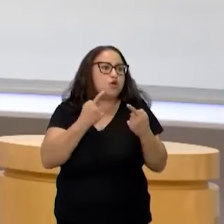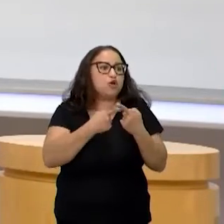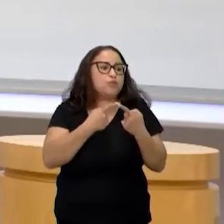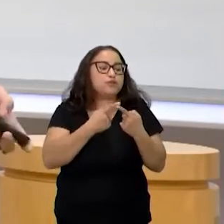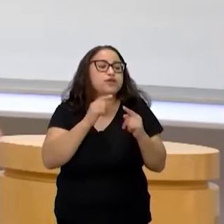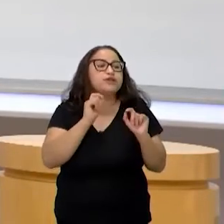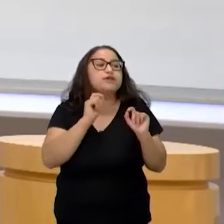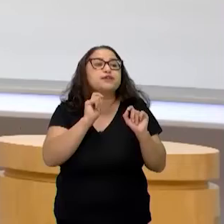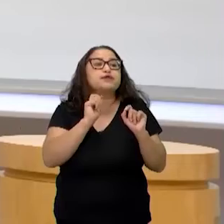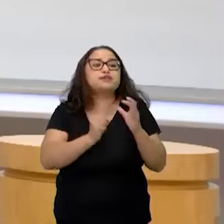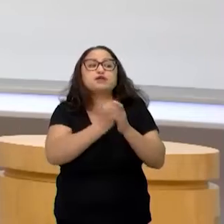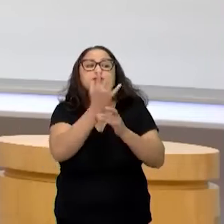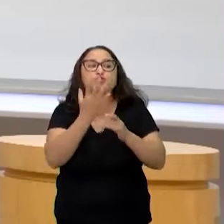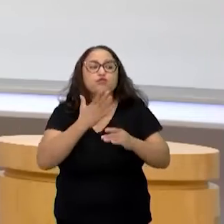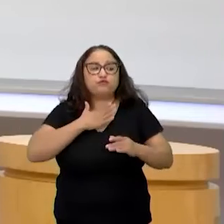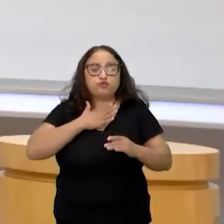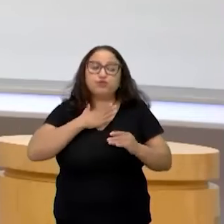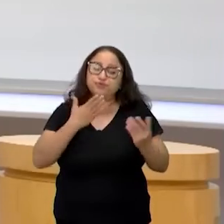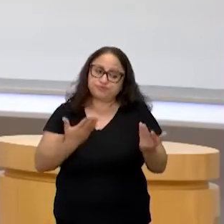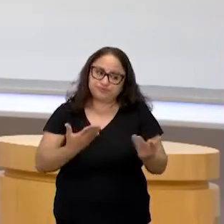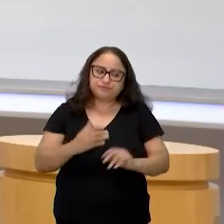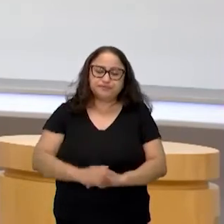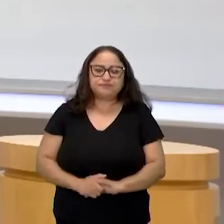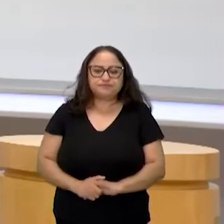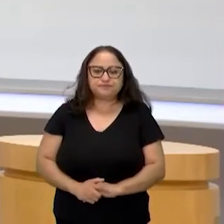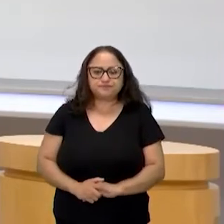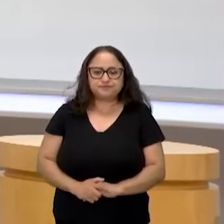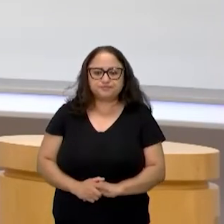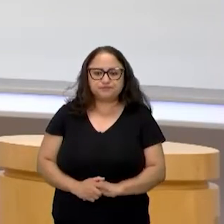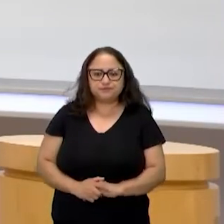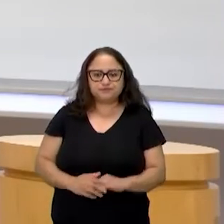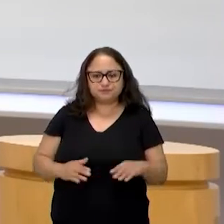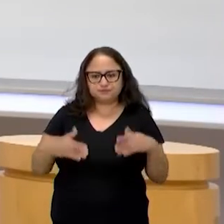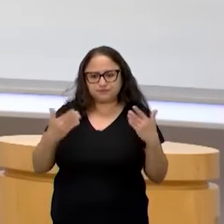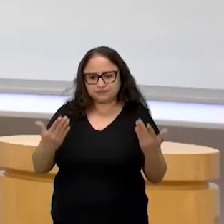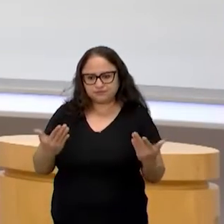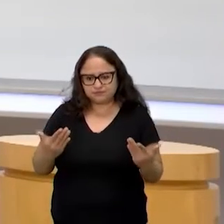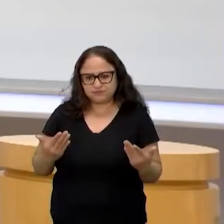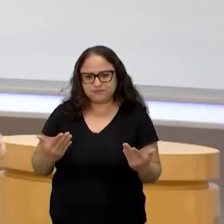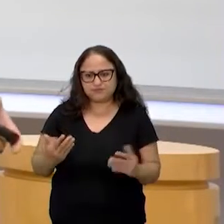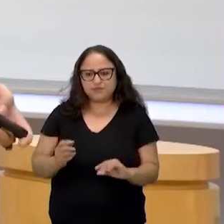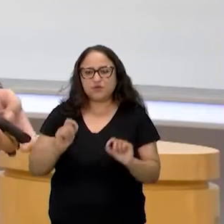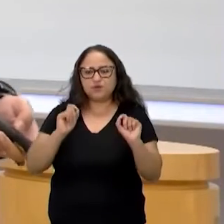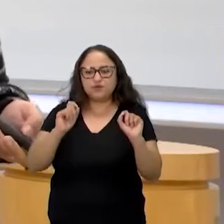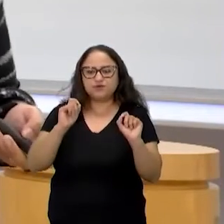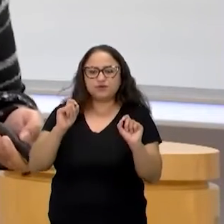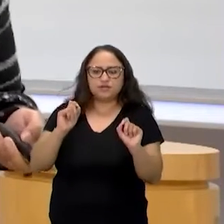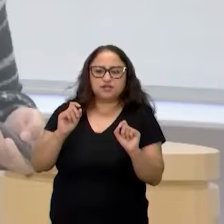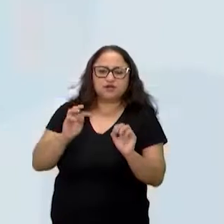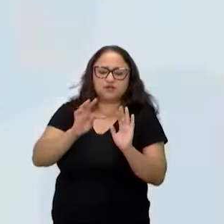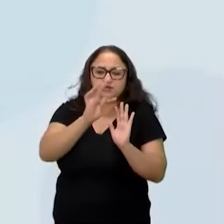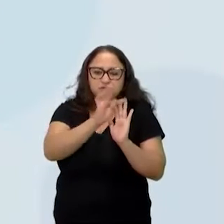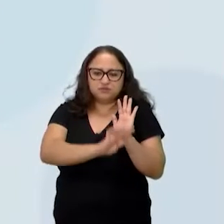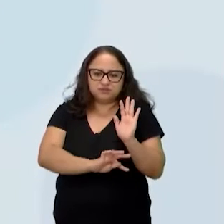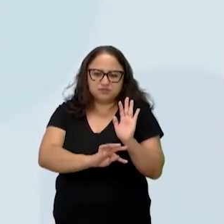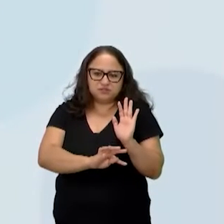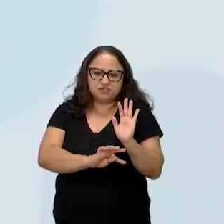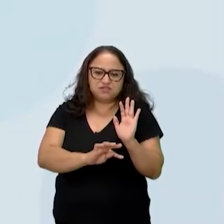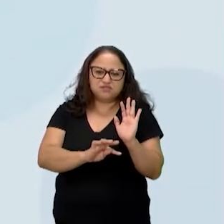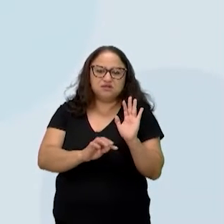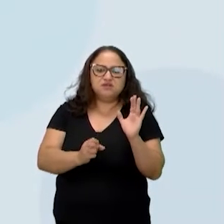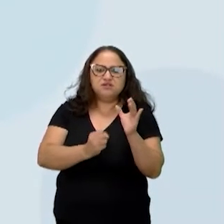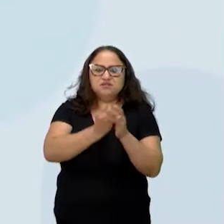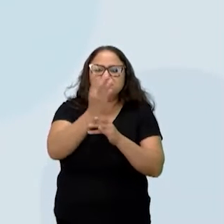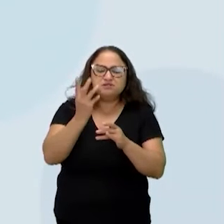Então, acontece muito isso, tá bom? Certo? Então, gente, o texto teatral, então, ele surge, né, como